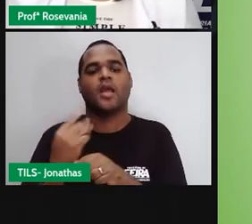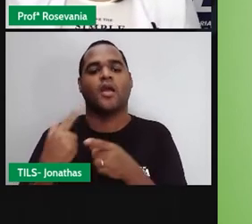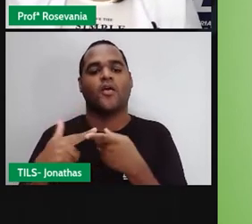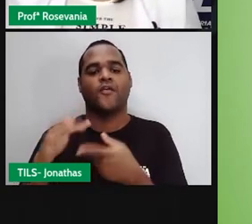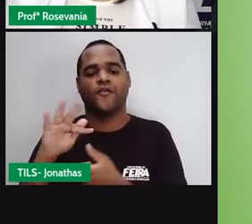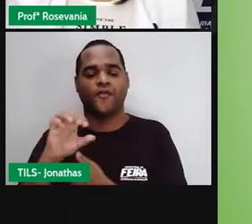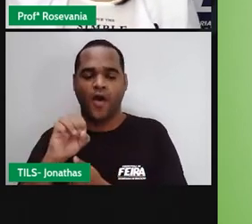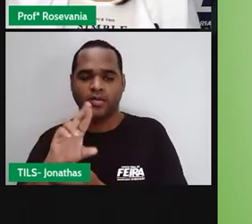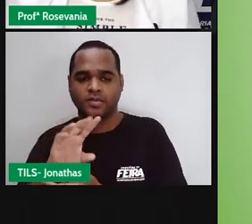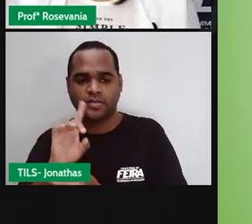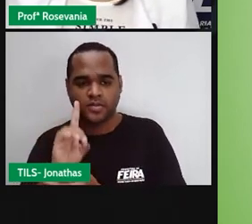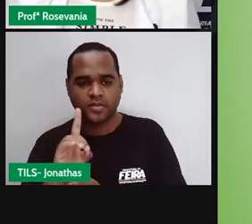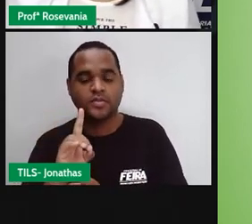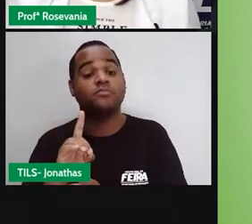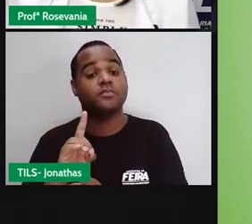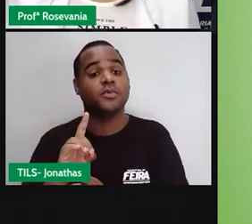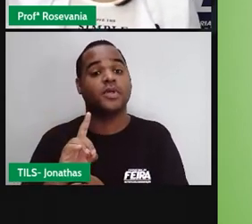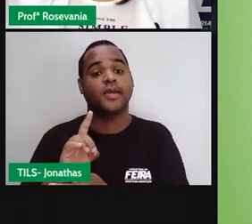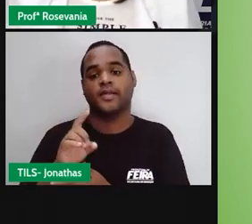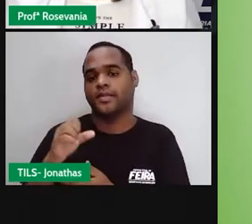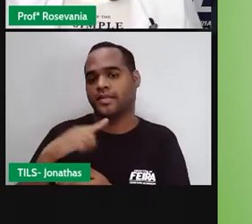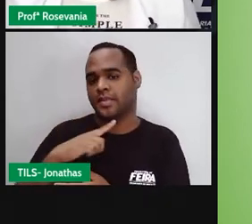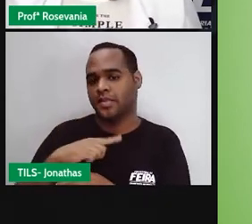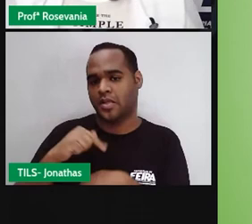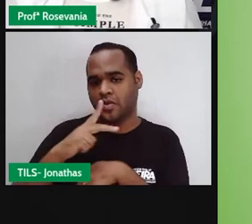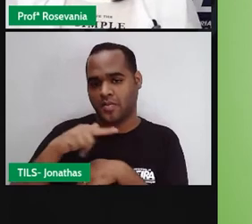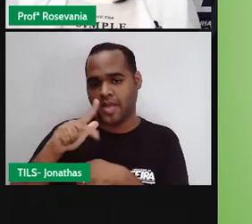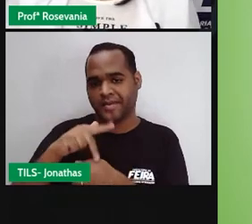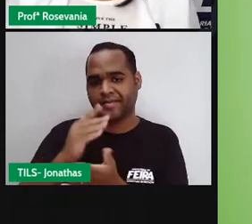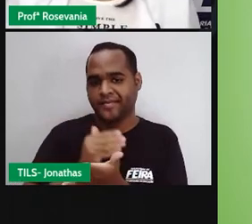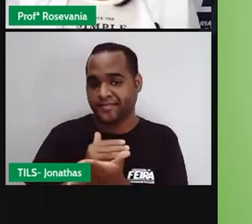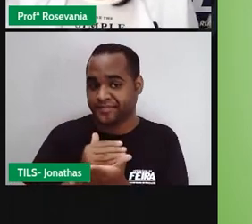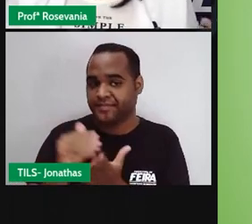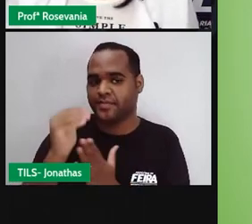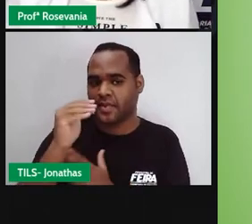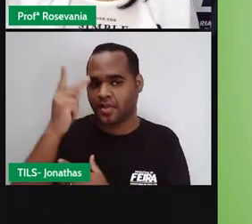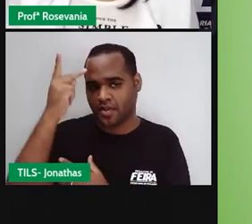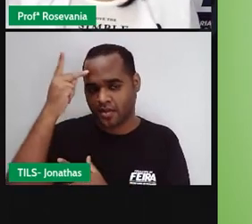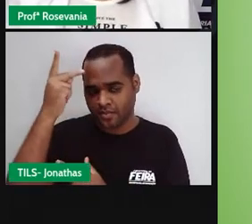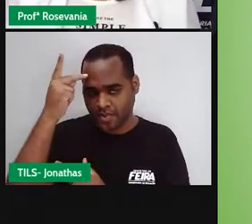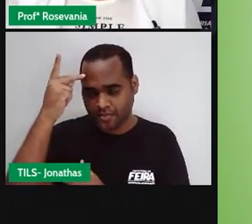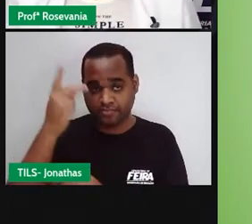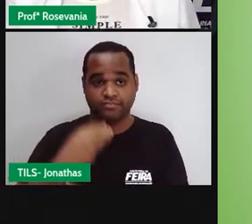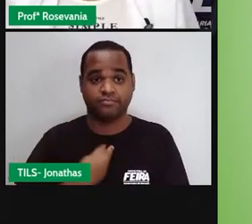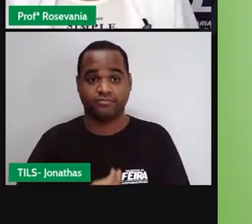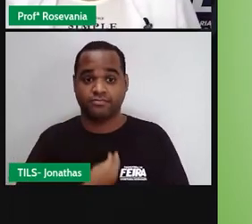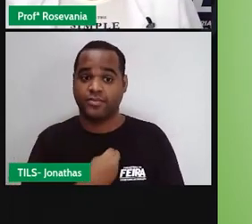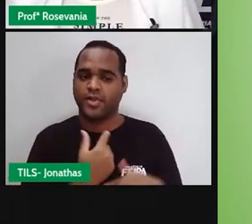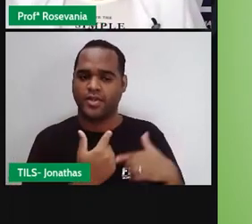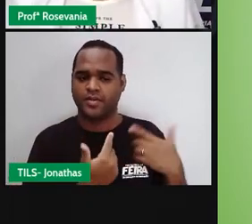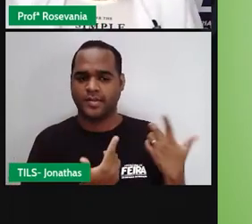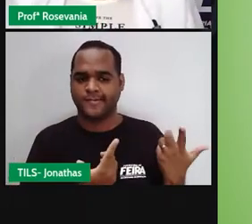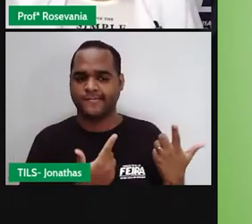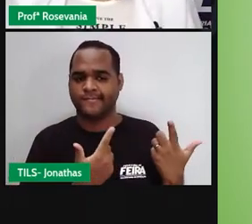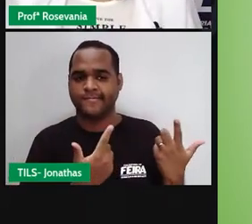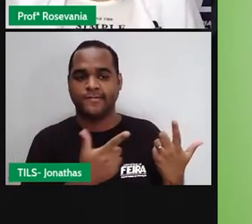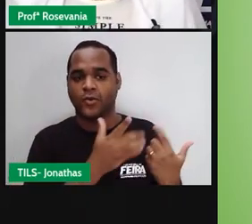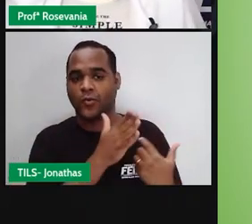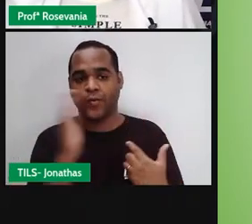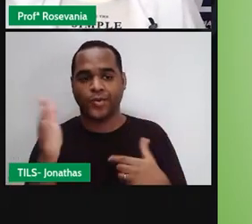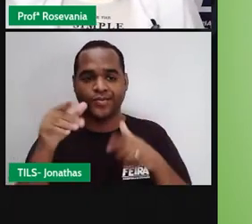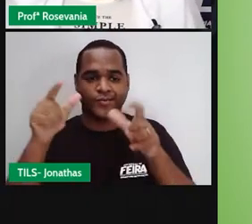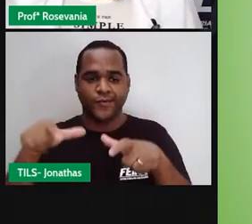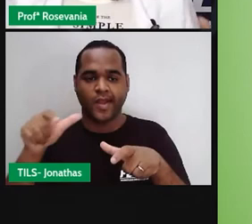tem aí, mas elas se centraram inicialmente em São Paulo, o que gerou também uma ida muito grande de outras pessoas das regiões para